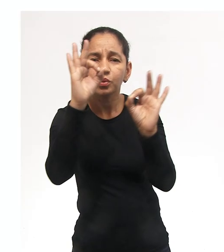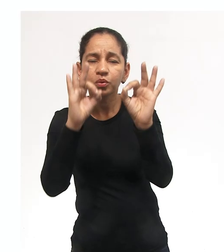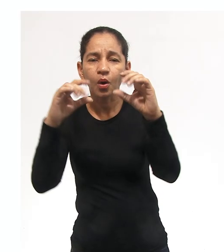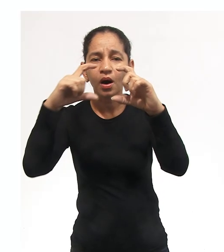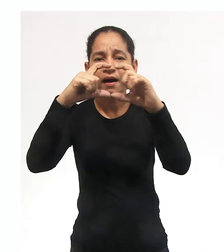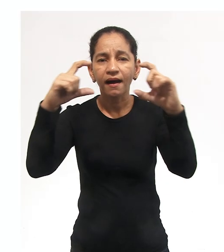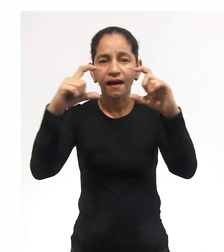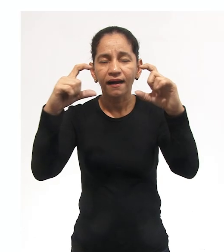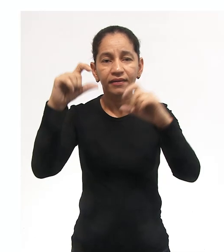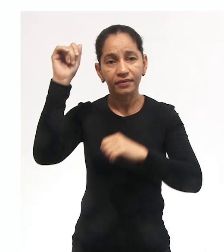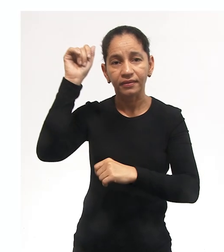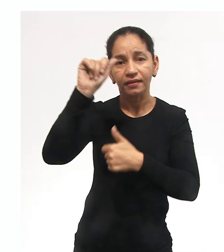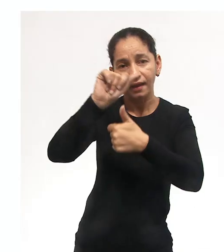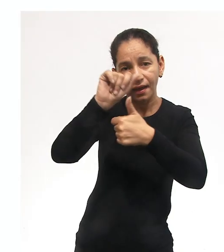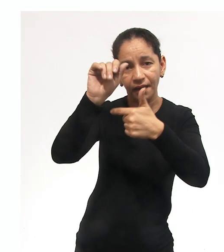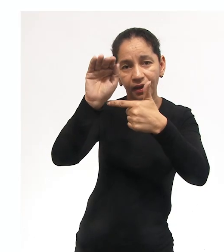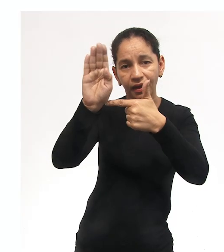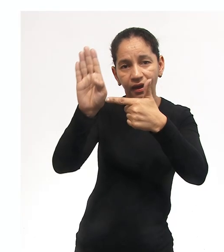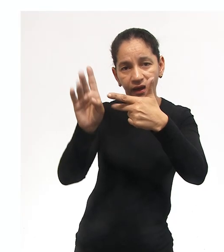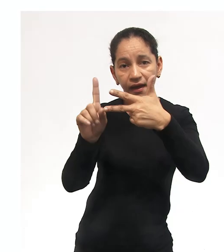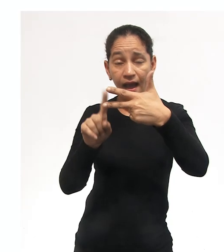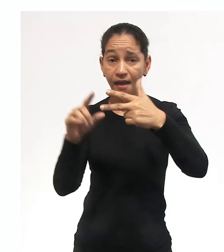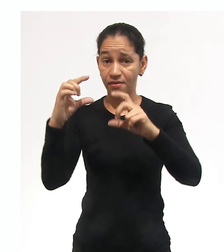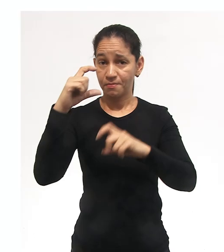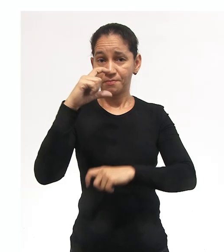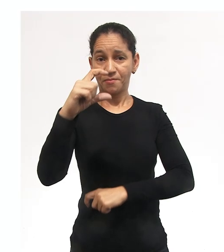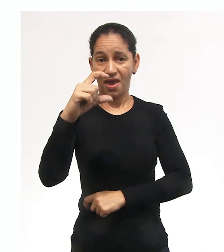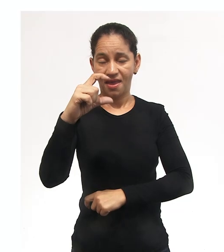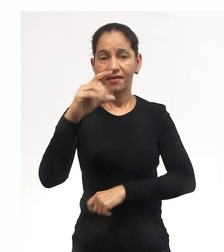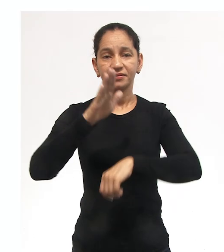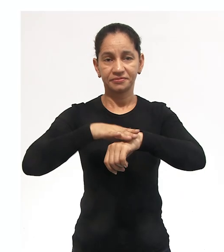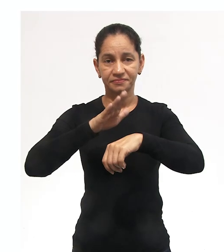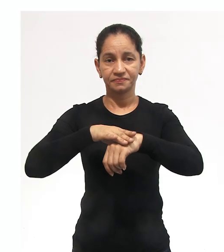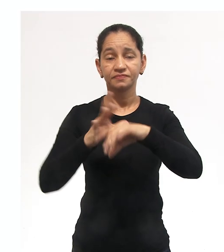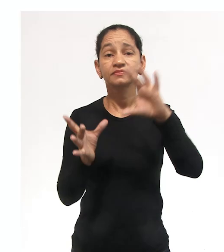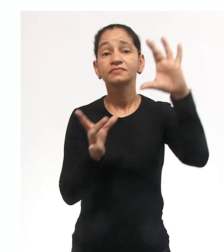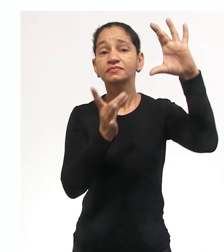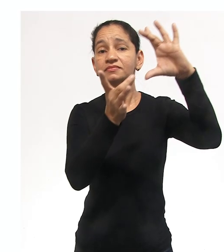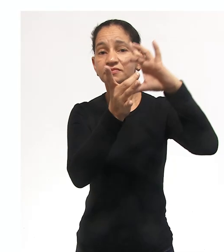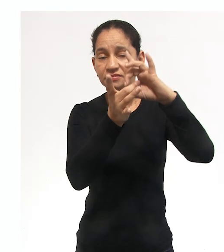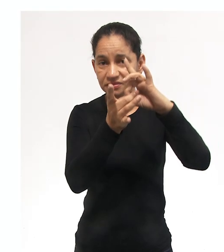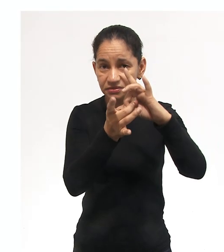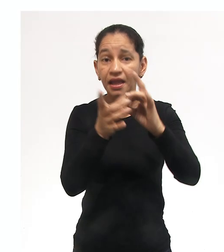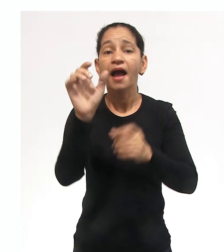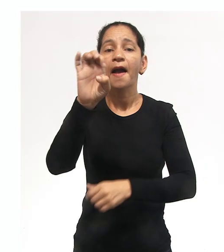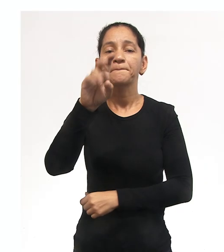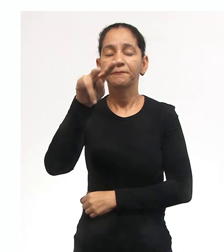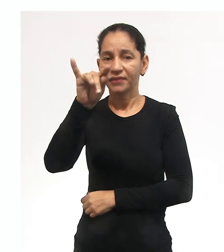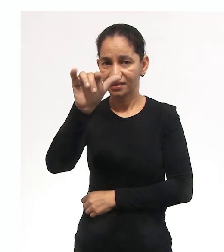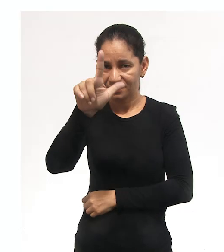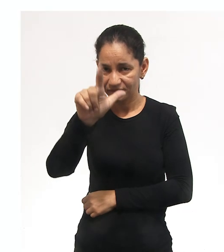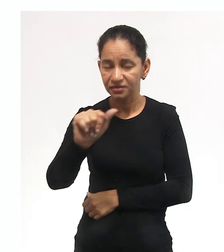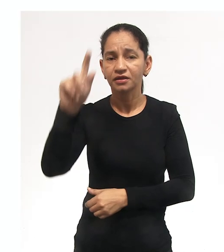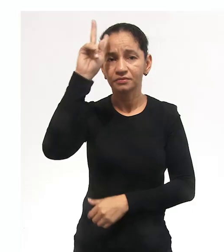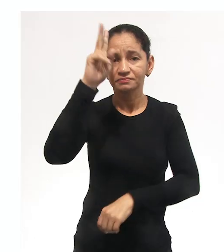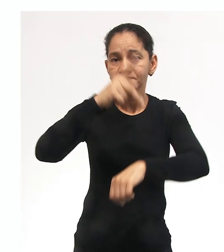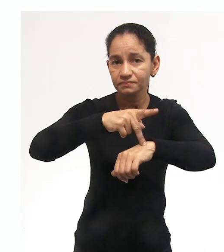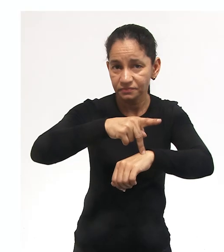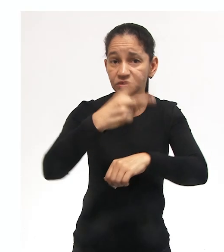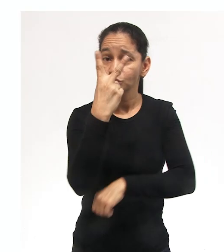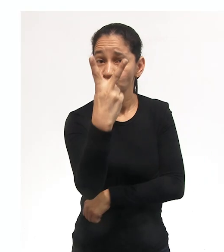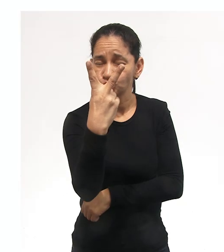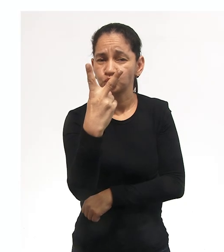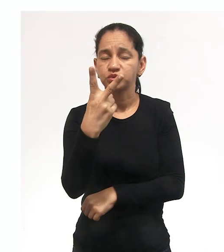no meio do mapa mental, no centro, e aí nós temos a indicação dos principais autores. Aqui nós temos a